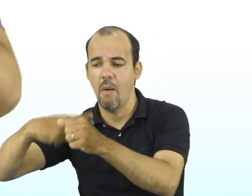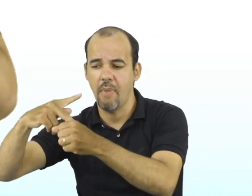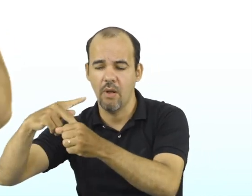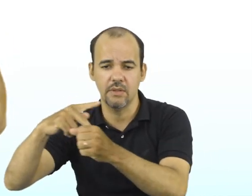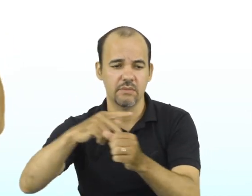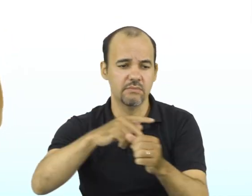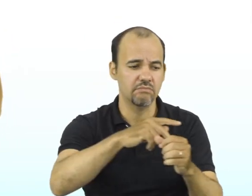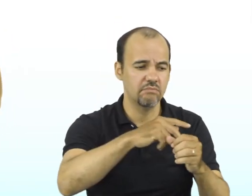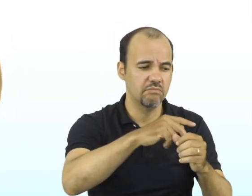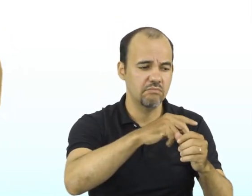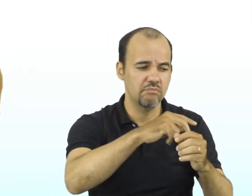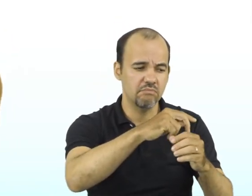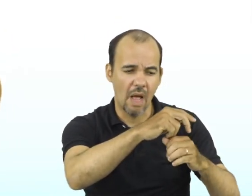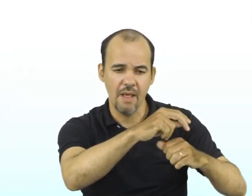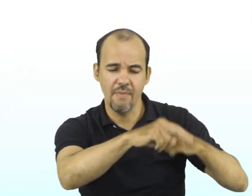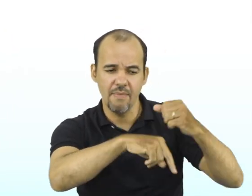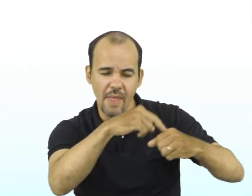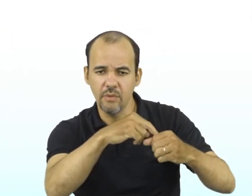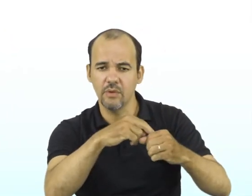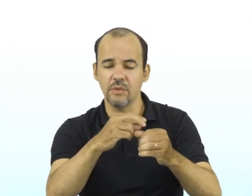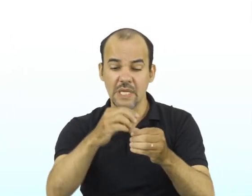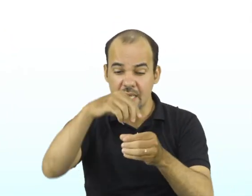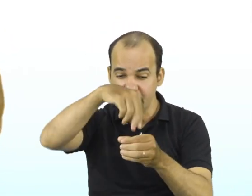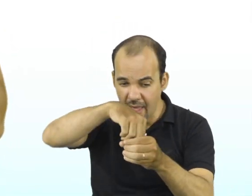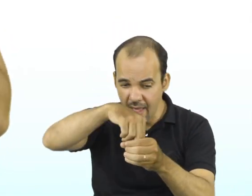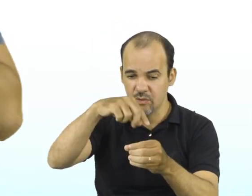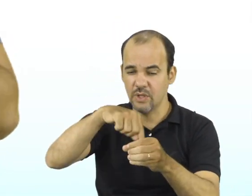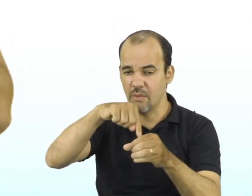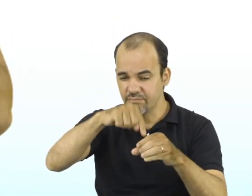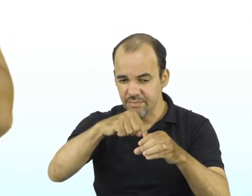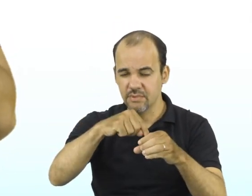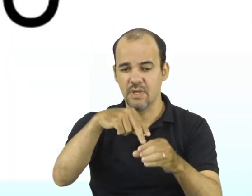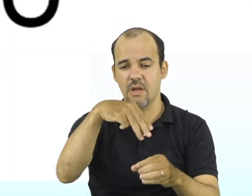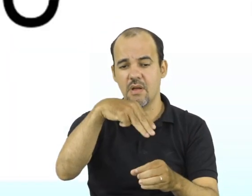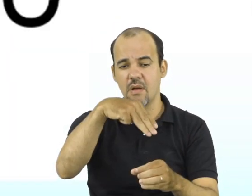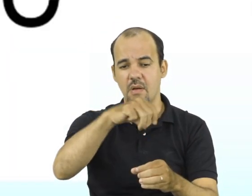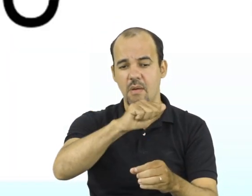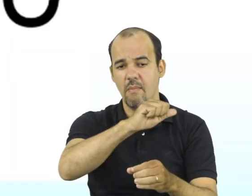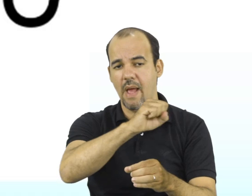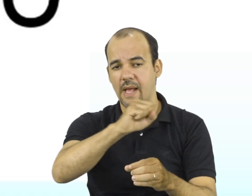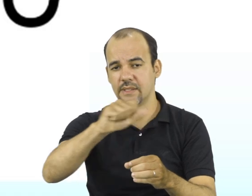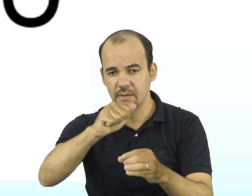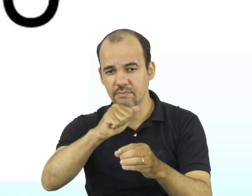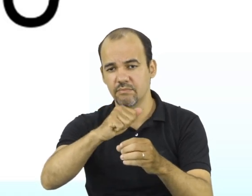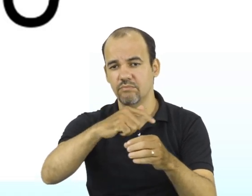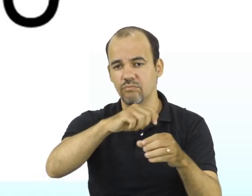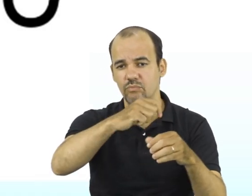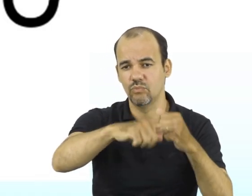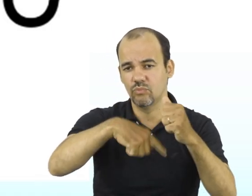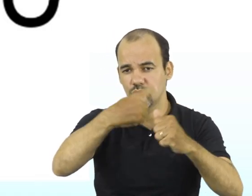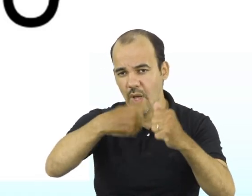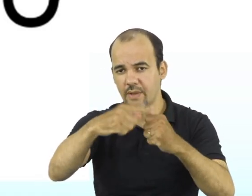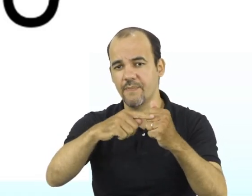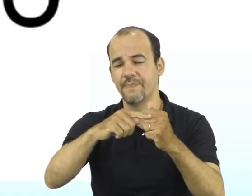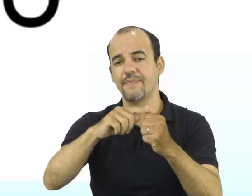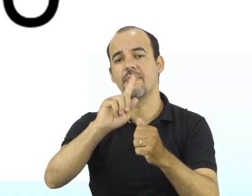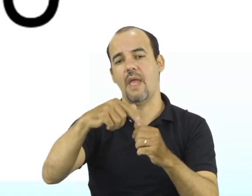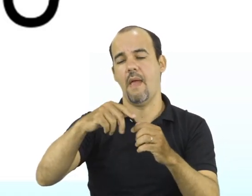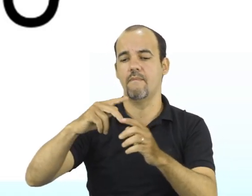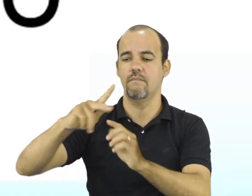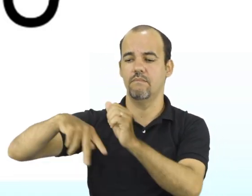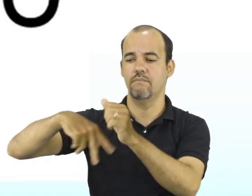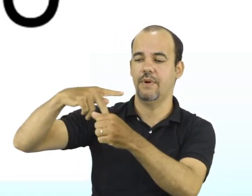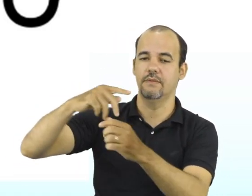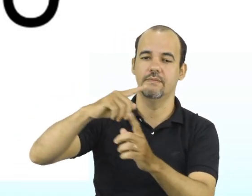e a massa do átomo está no núcleo, eu posso afirmar que a massa do átomo é prótons